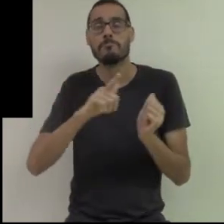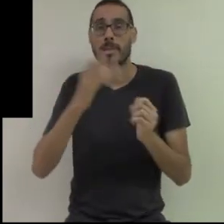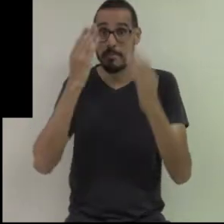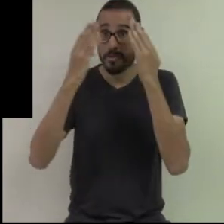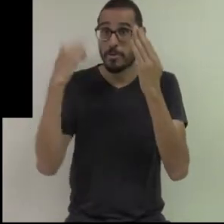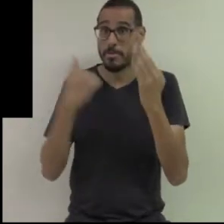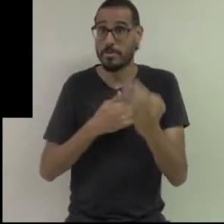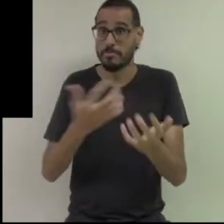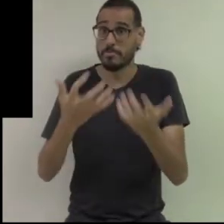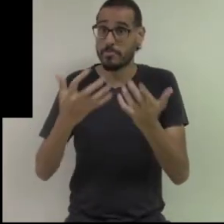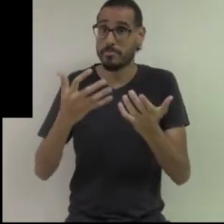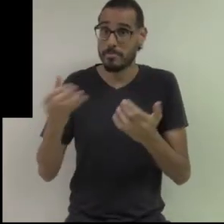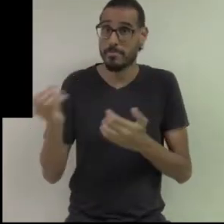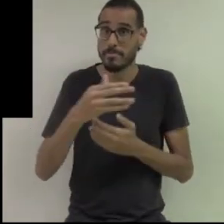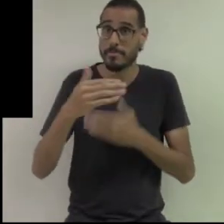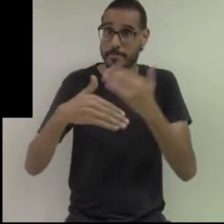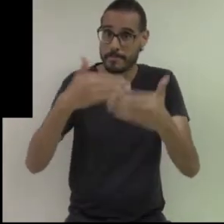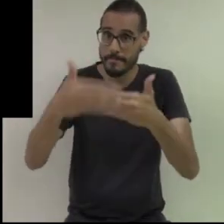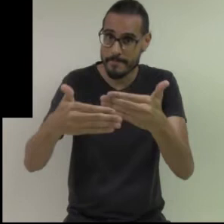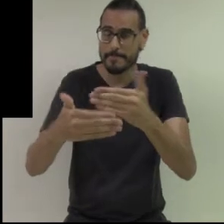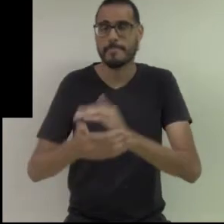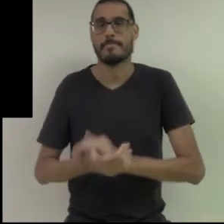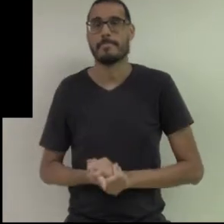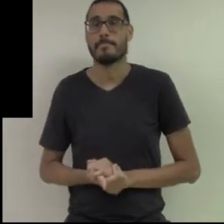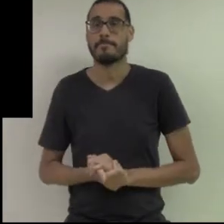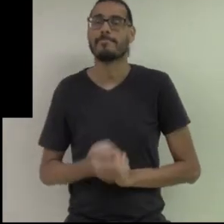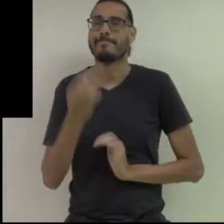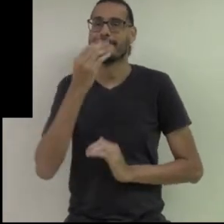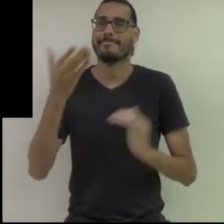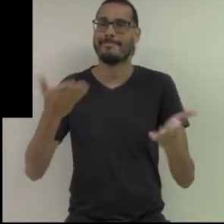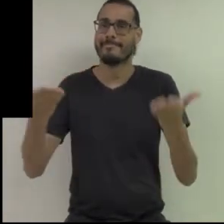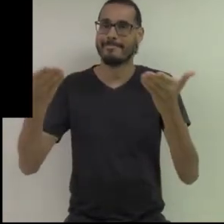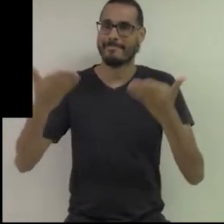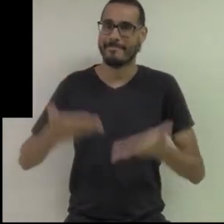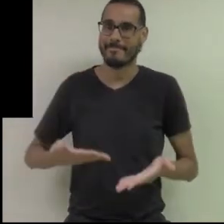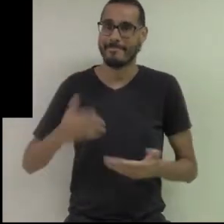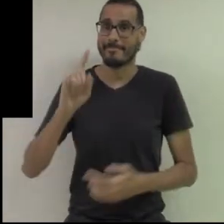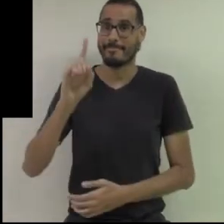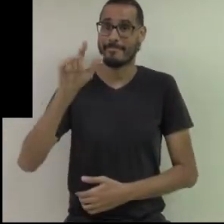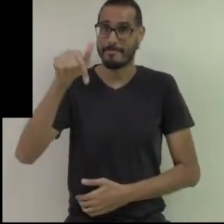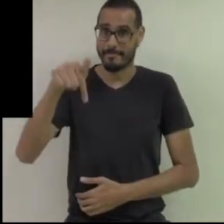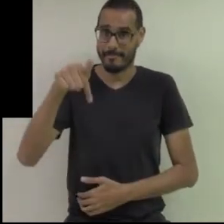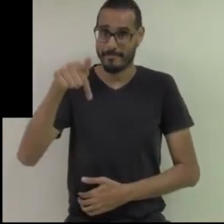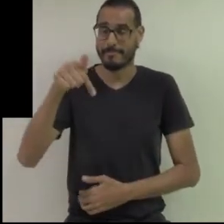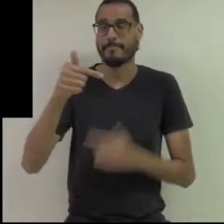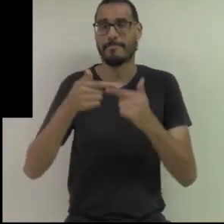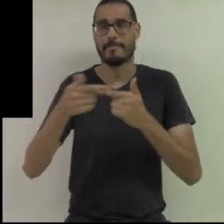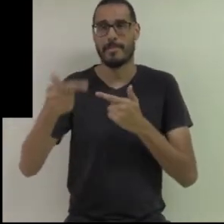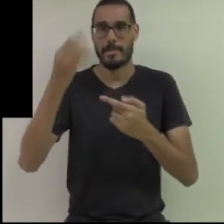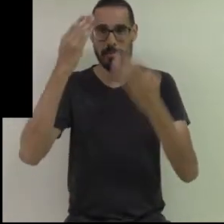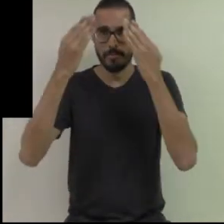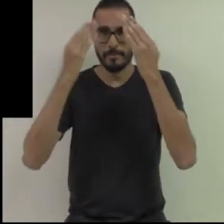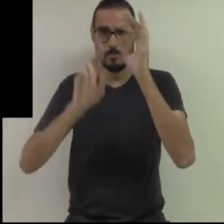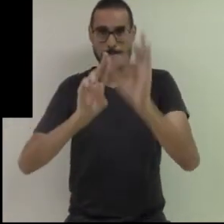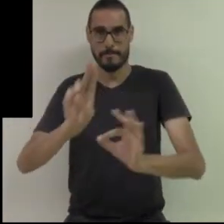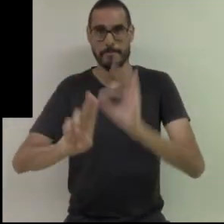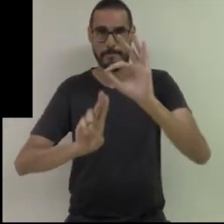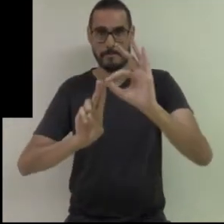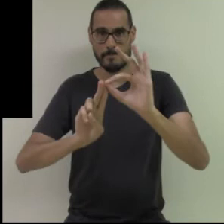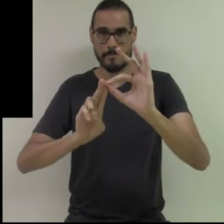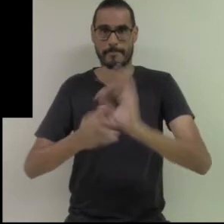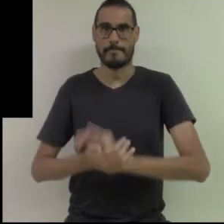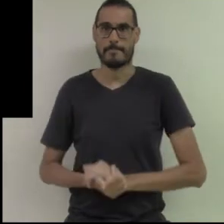e que nos auxilie nessa árdua tarefa de nos adaptar. Sejam bem-vindos à 17ª Semana de Psicologia da UFSCar.